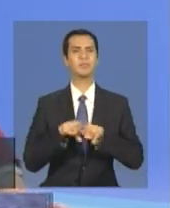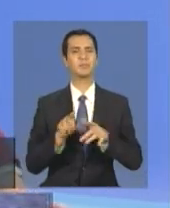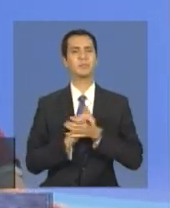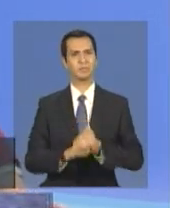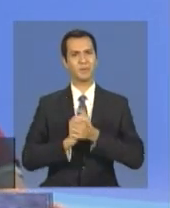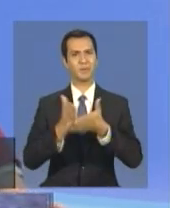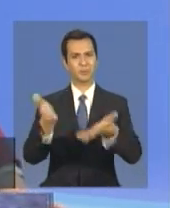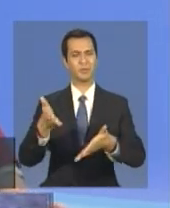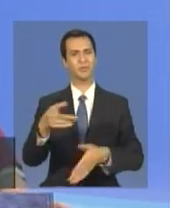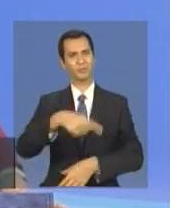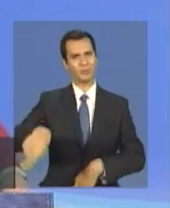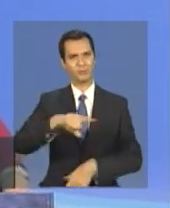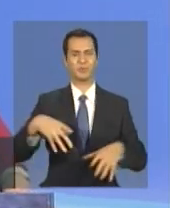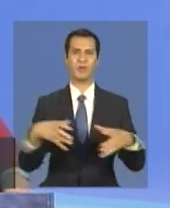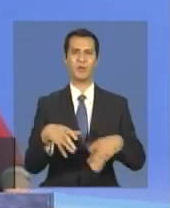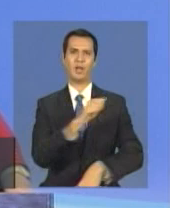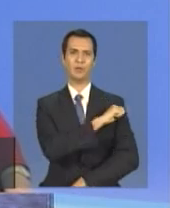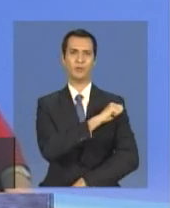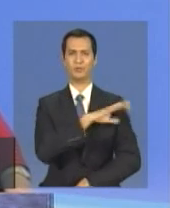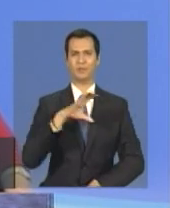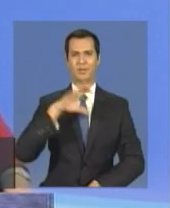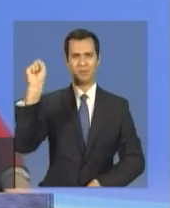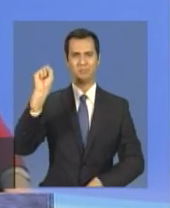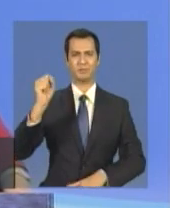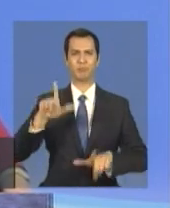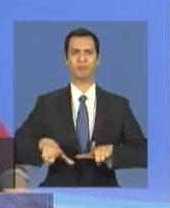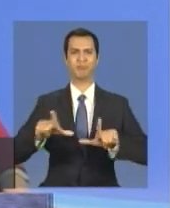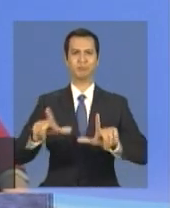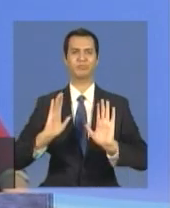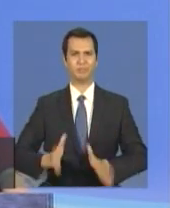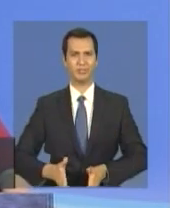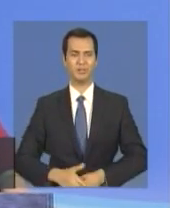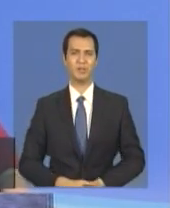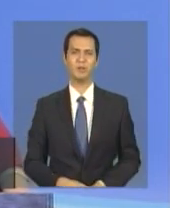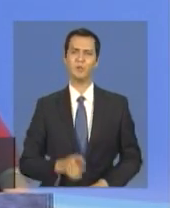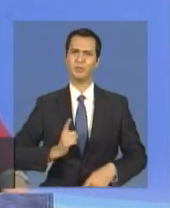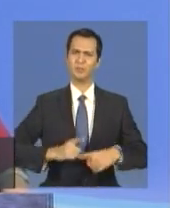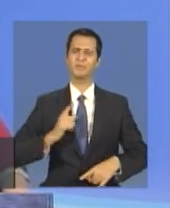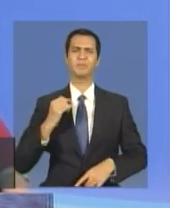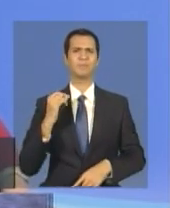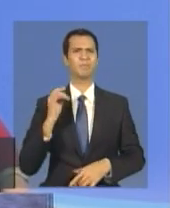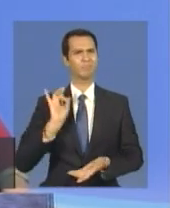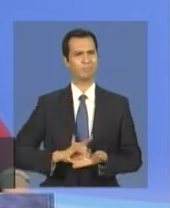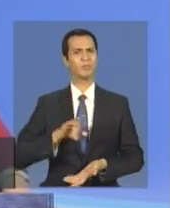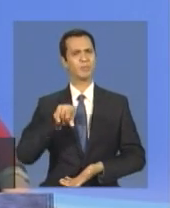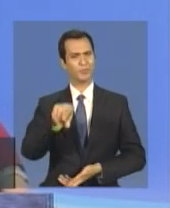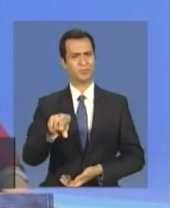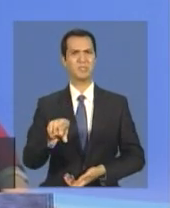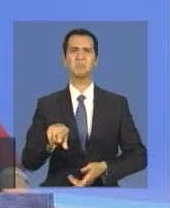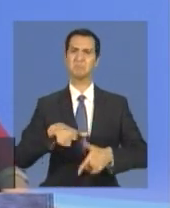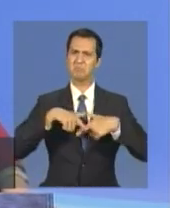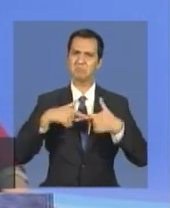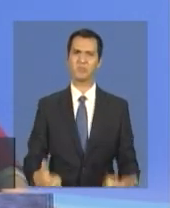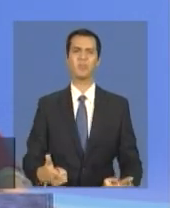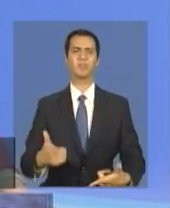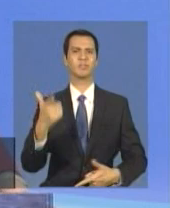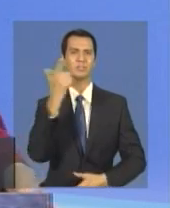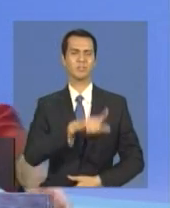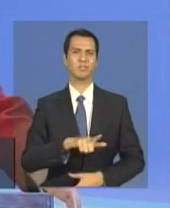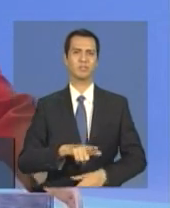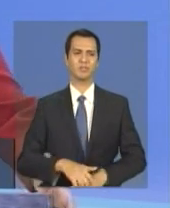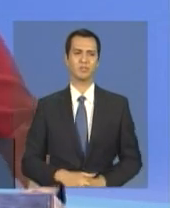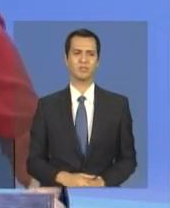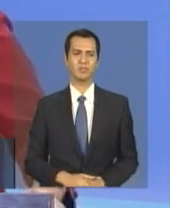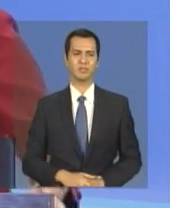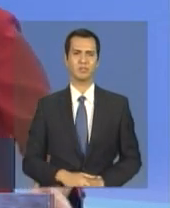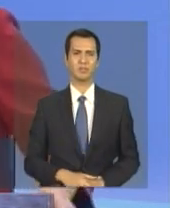a vocês que ganharam, porque eu acho que é extremo mérito de vocês ter, porque